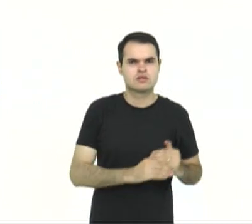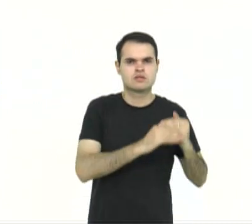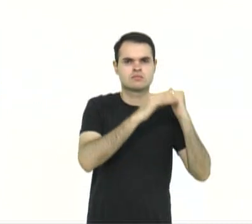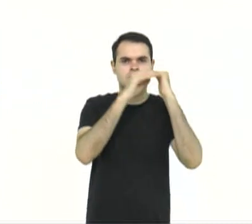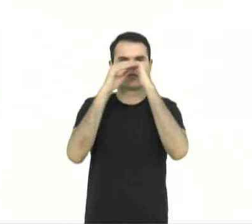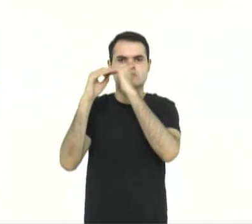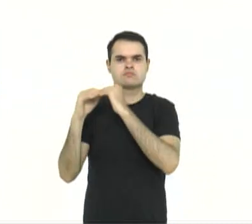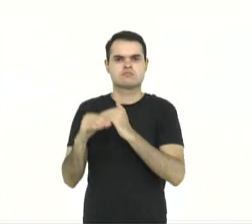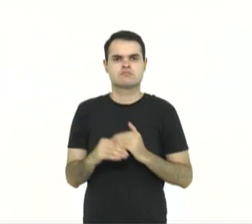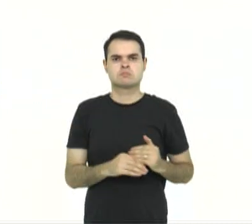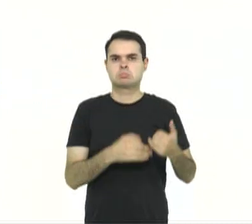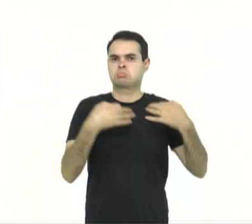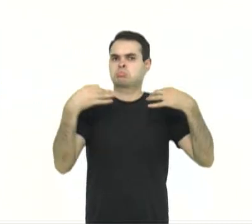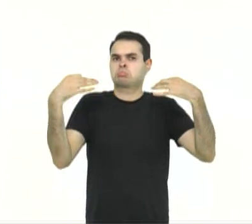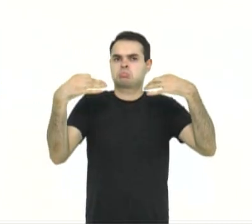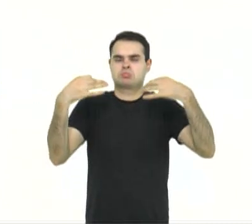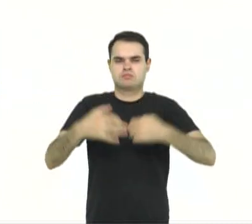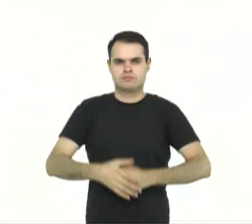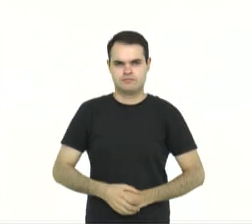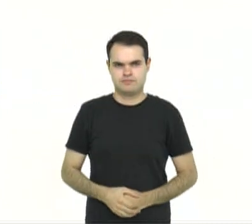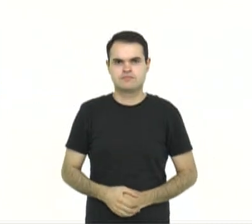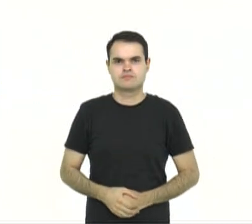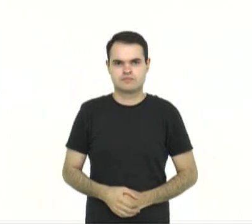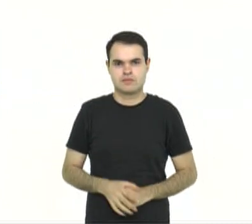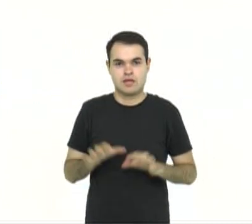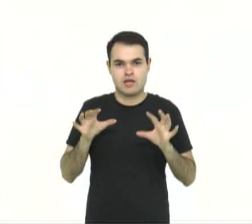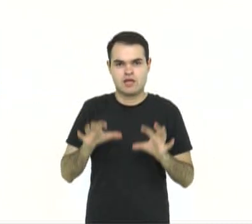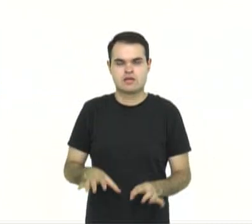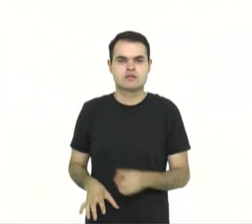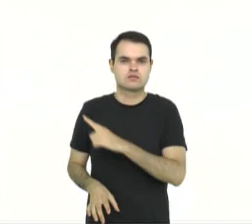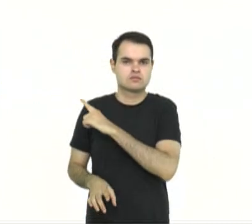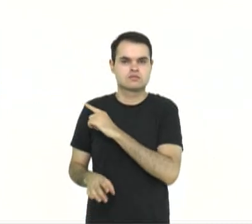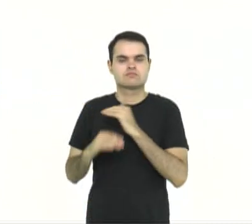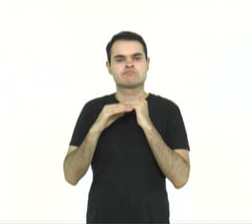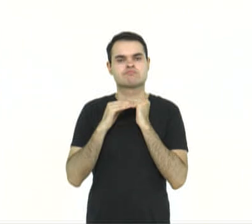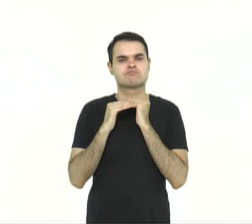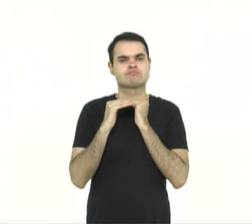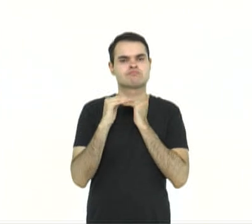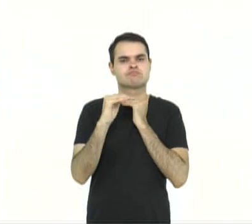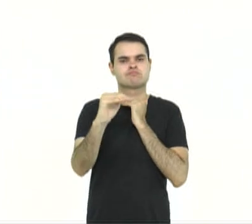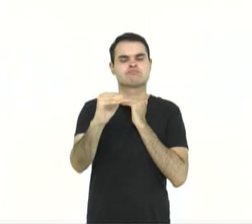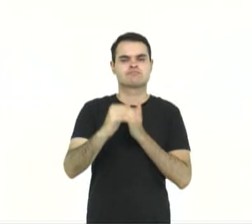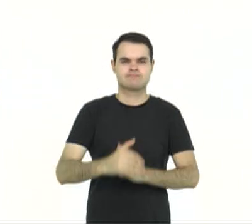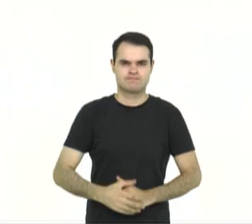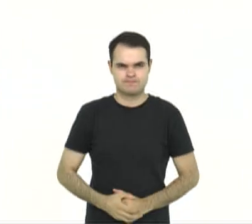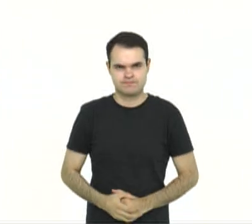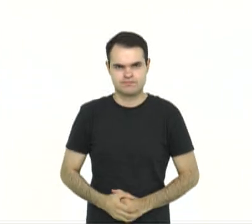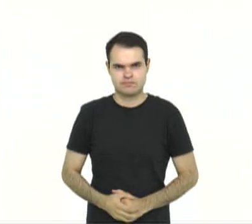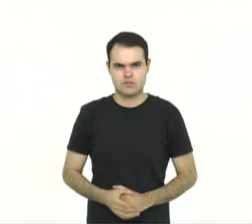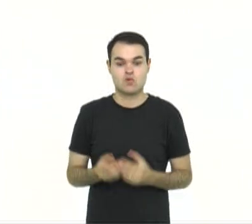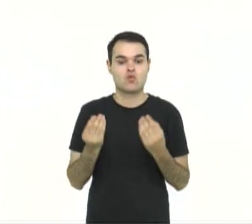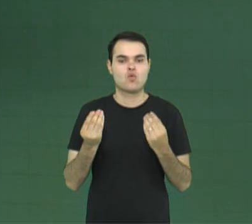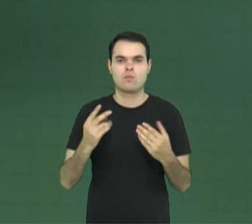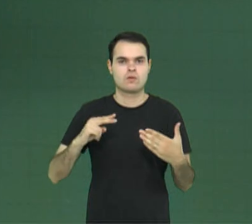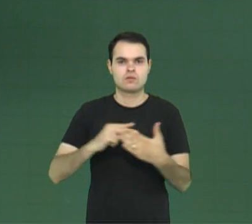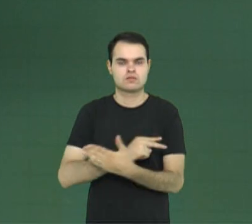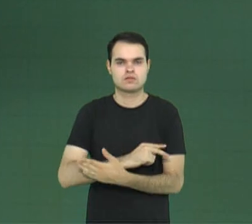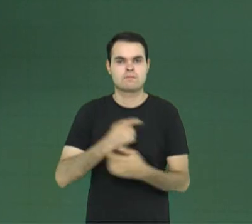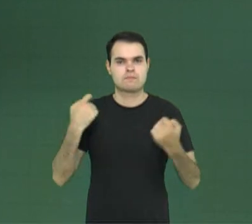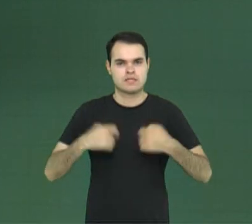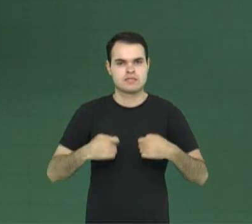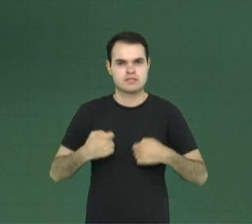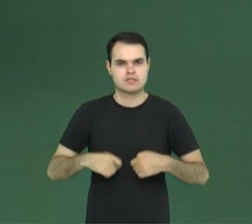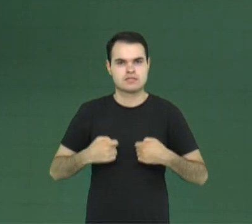seu meio interno, ou seja, metabolismo interno, em certa estabilidade ou equilíbrio. Para que isso aconteça, é necessária a